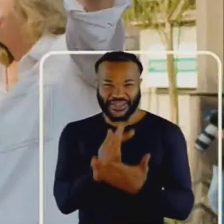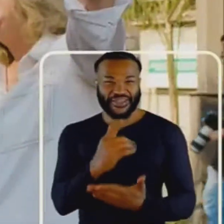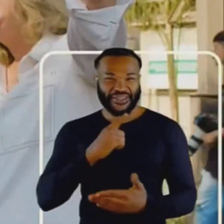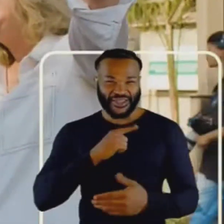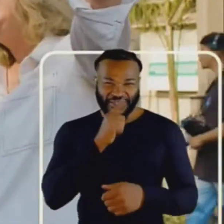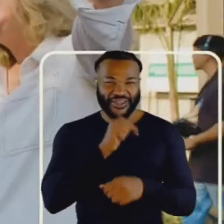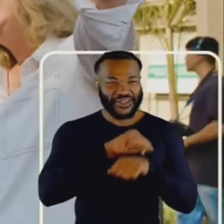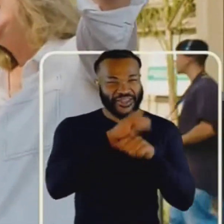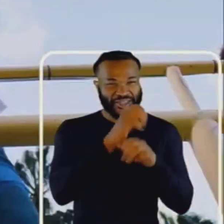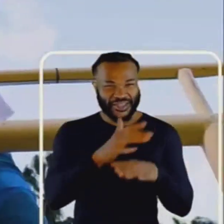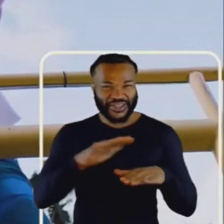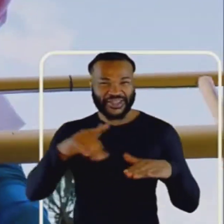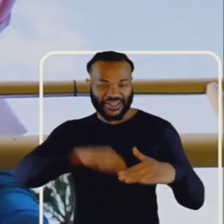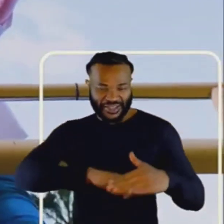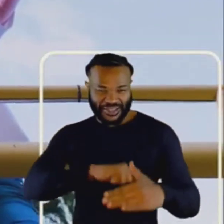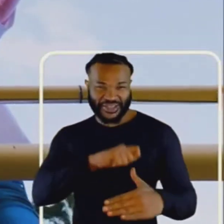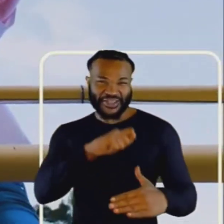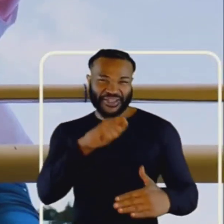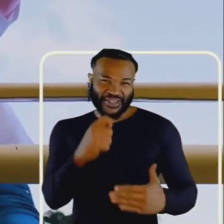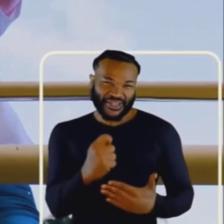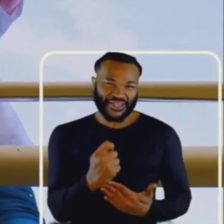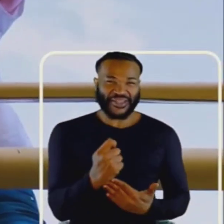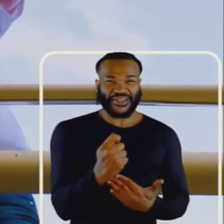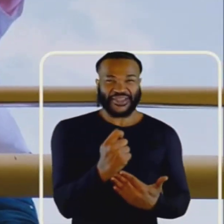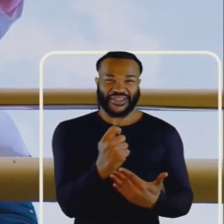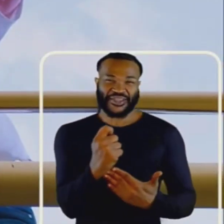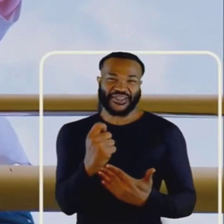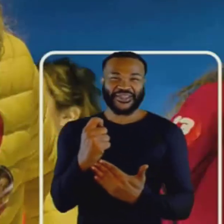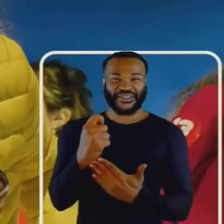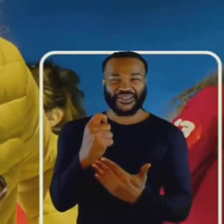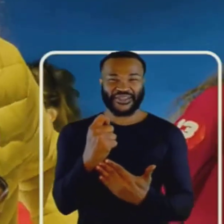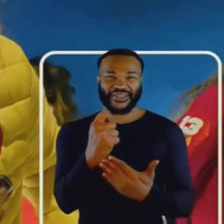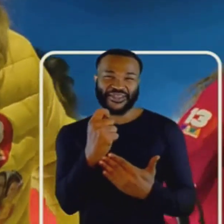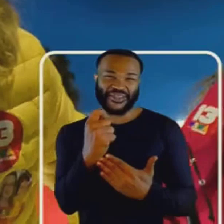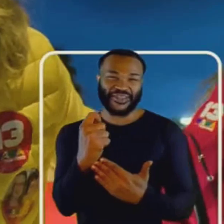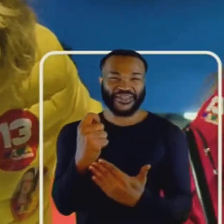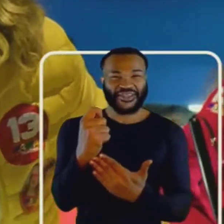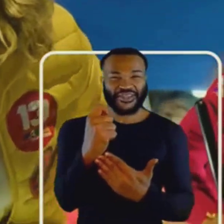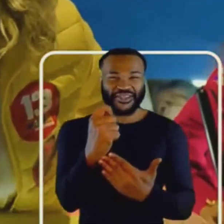A fé tá na maré, tá na lâmina de um punhal,